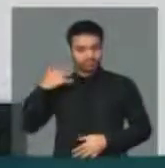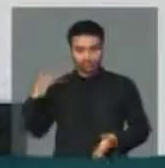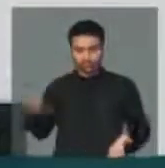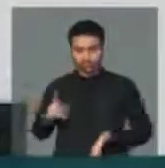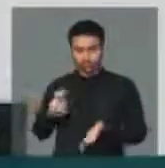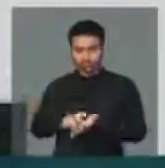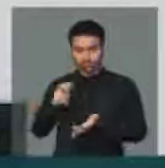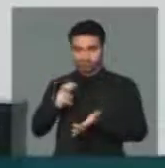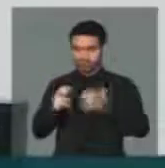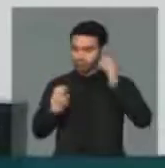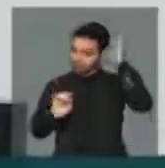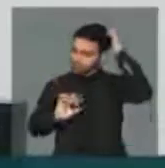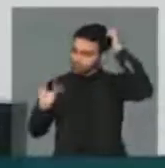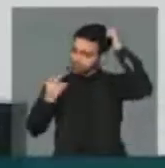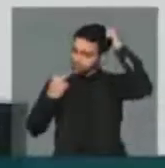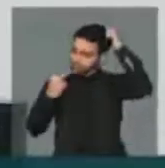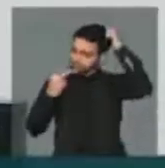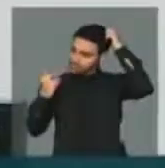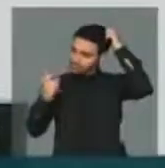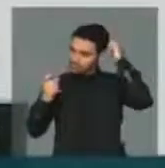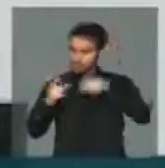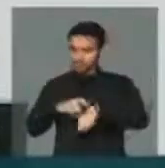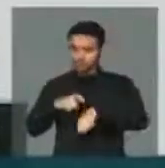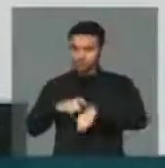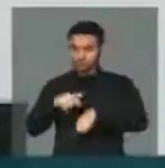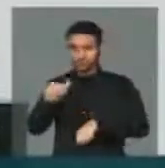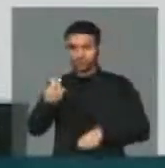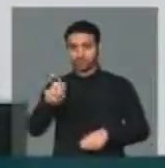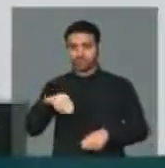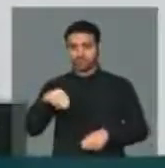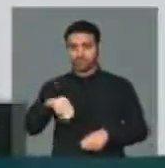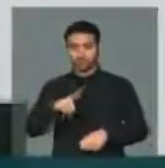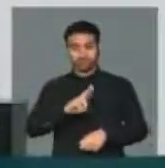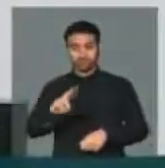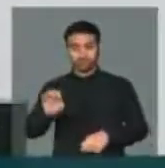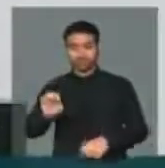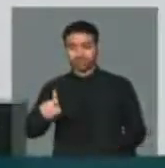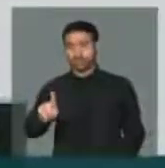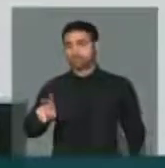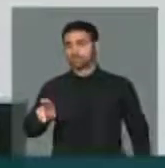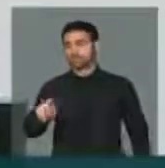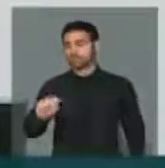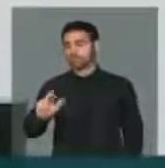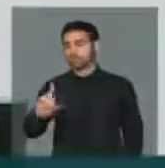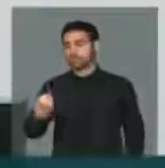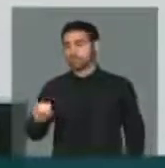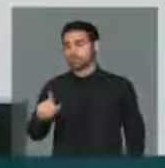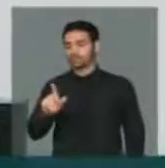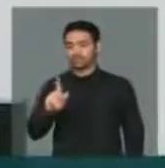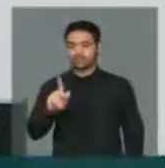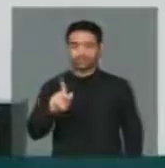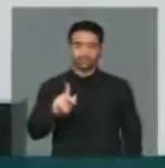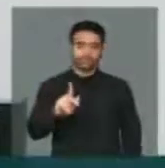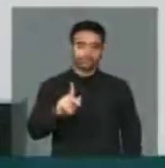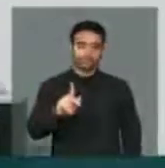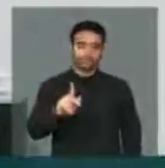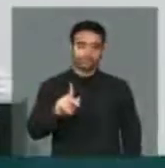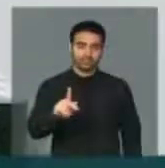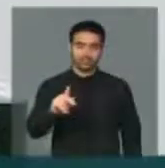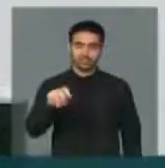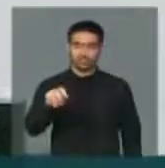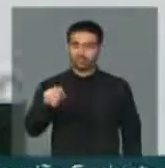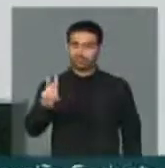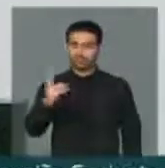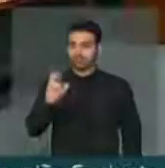a quem concedo a palavra pelo tempo de 15 minutos, Eduardo Machado, presidente do Partido Humanista da Solidariedade,